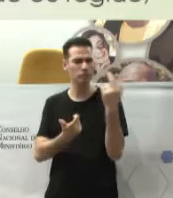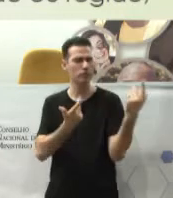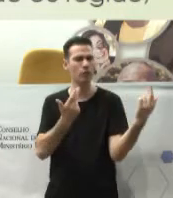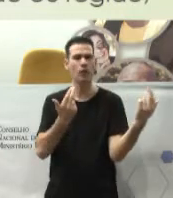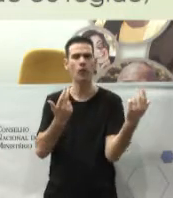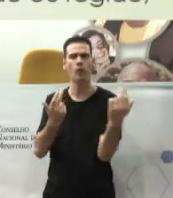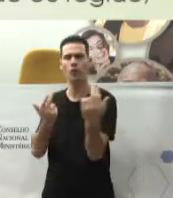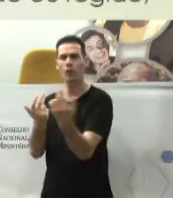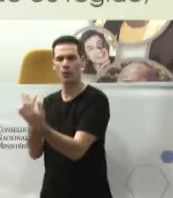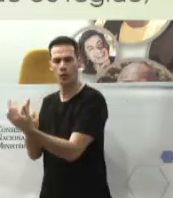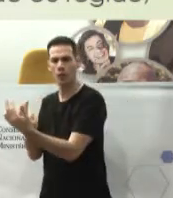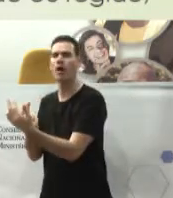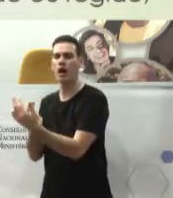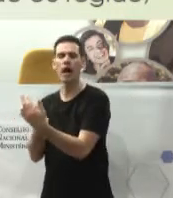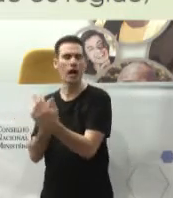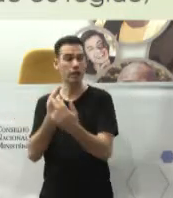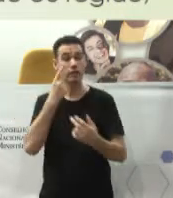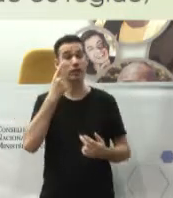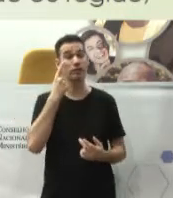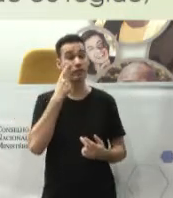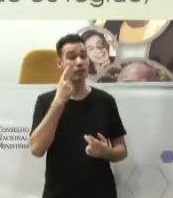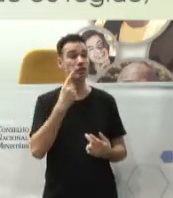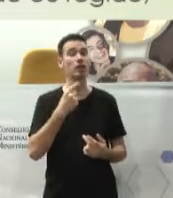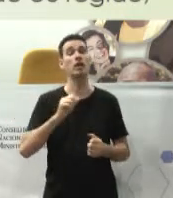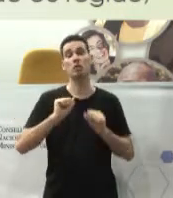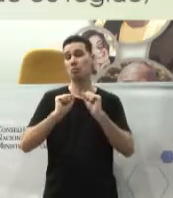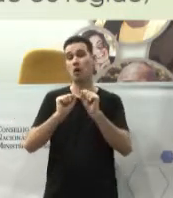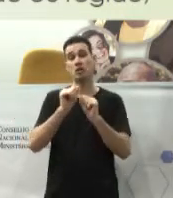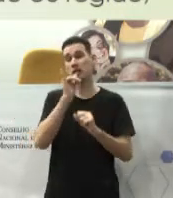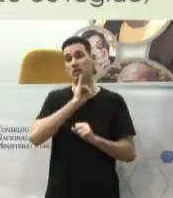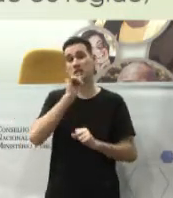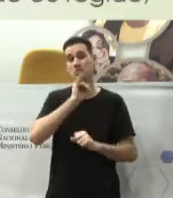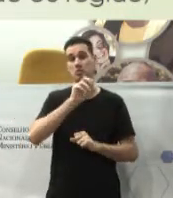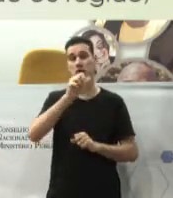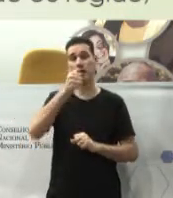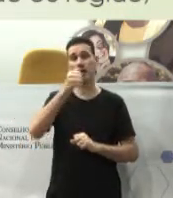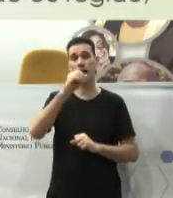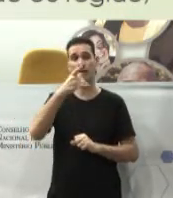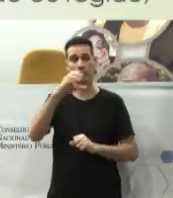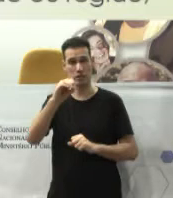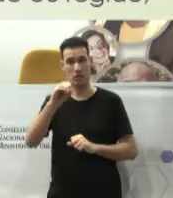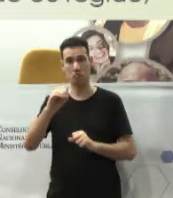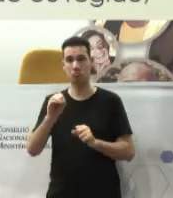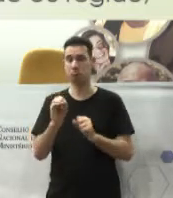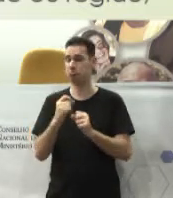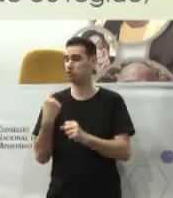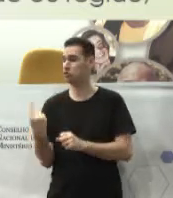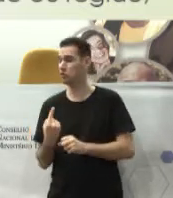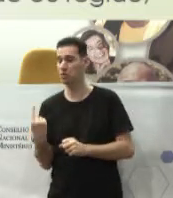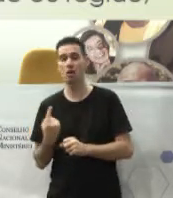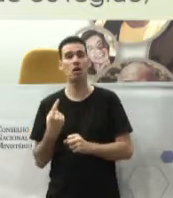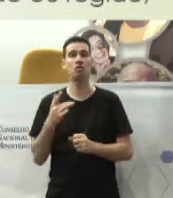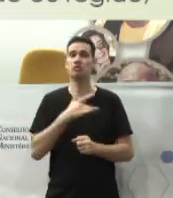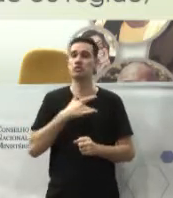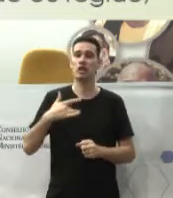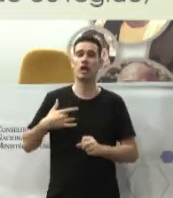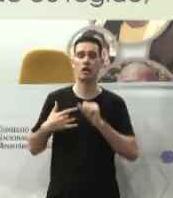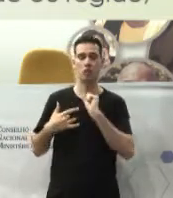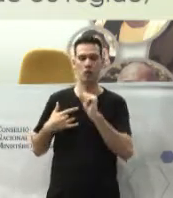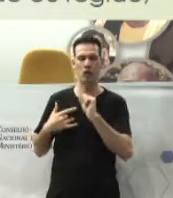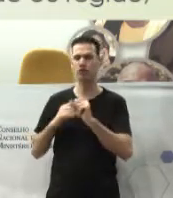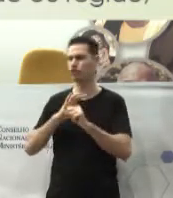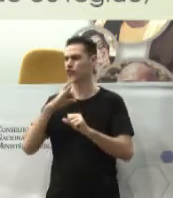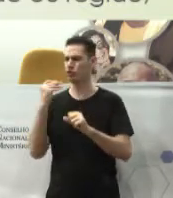processos individuais ou coletivos. Então, nós podemos ter uma ação individual de saúde que coloque por terra todas as ações